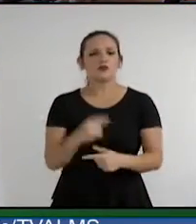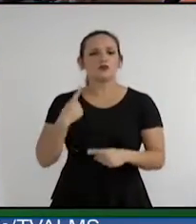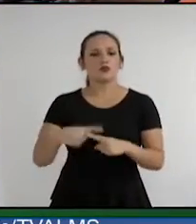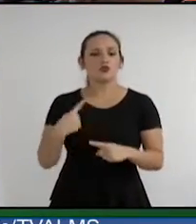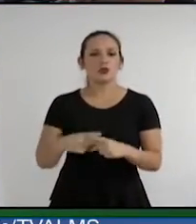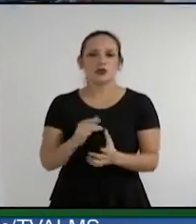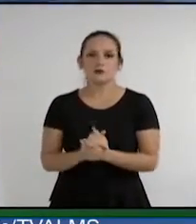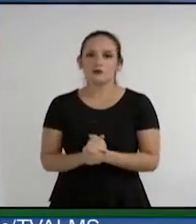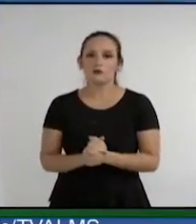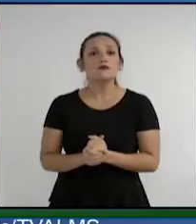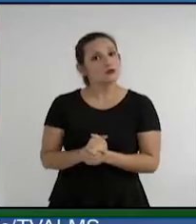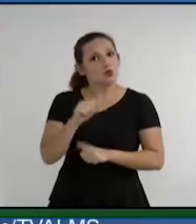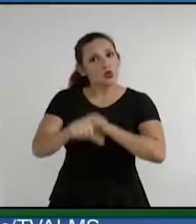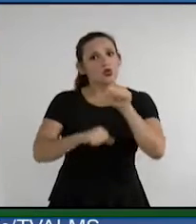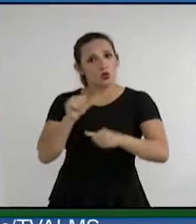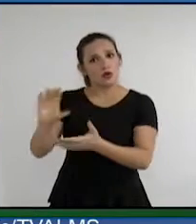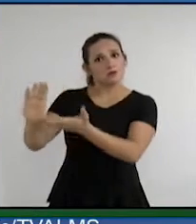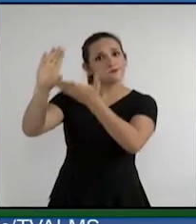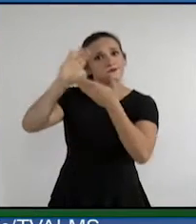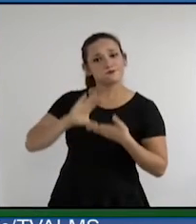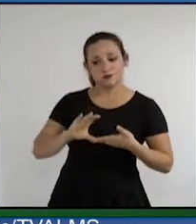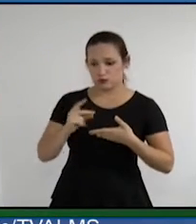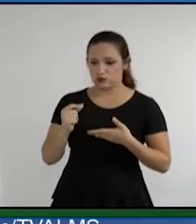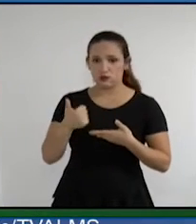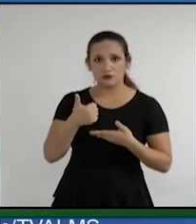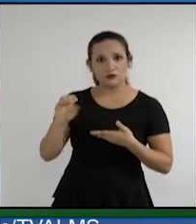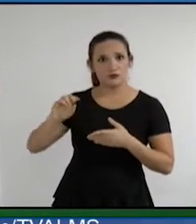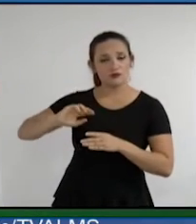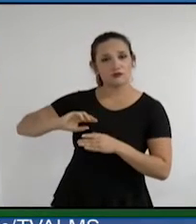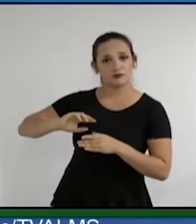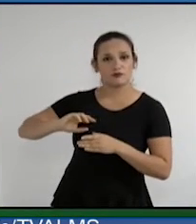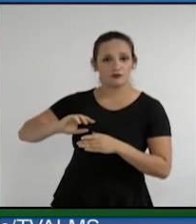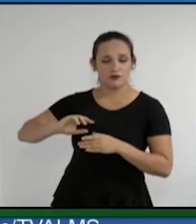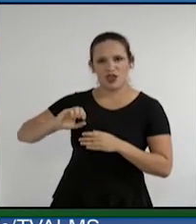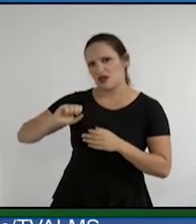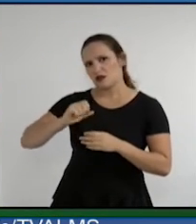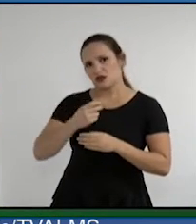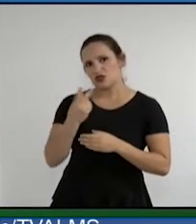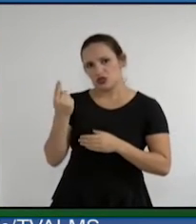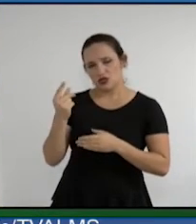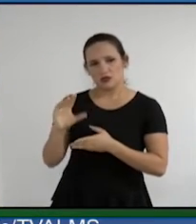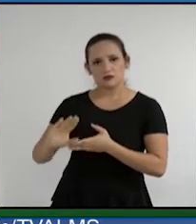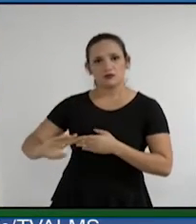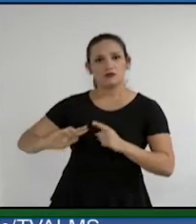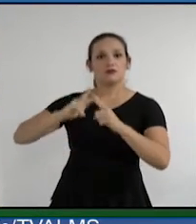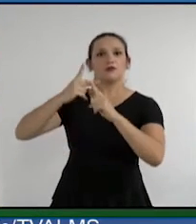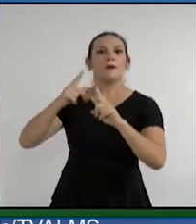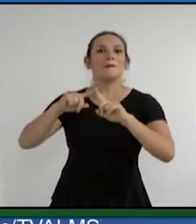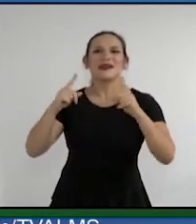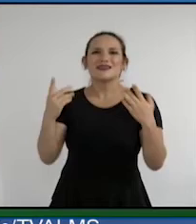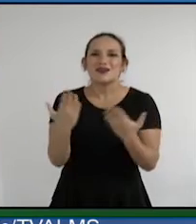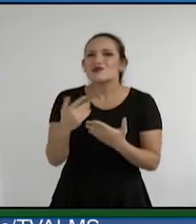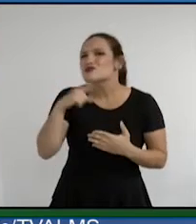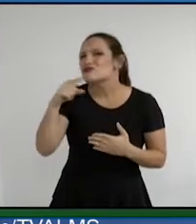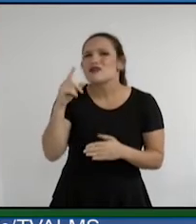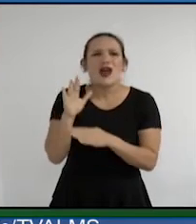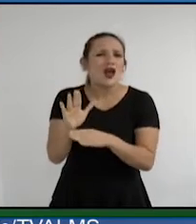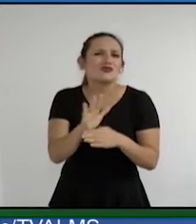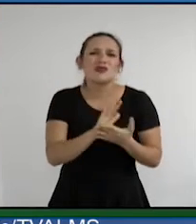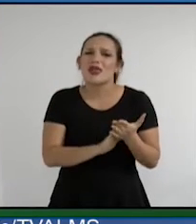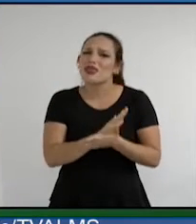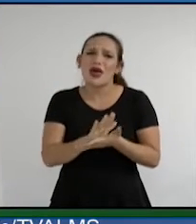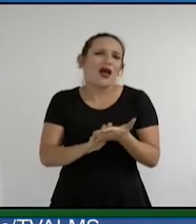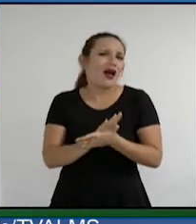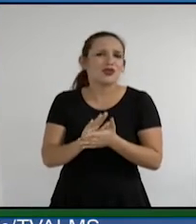Porque o recurso que foi alterado, que foi colocado no orçamento, entendeu? Não atende às suas necessidades. E com um detalhe, eu concluo com